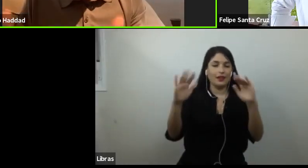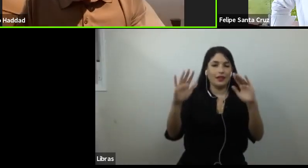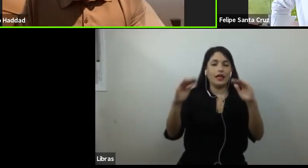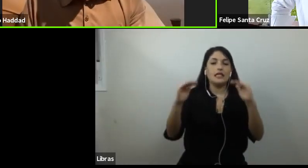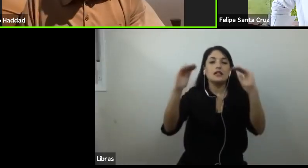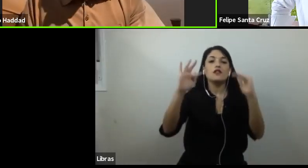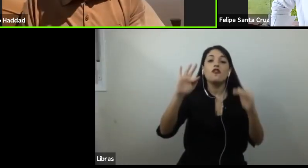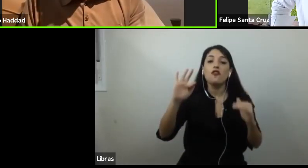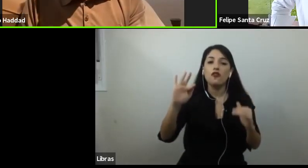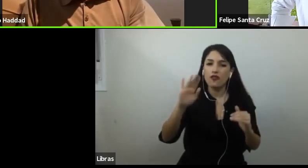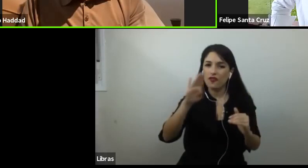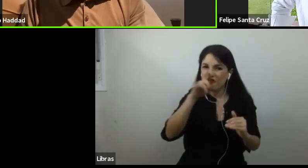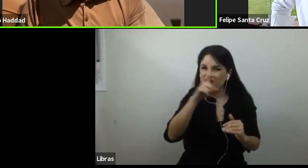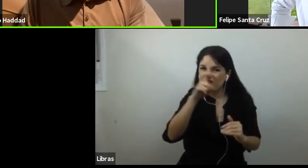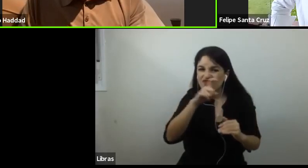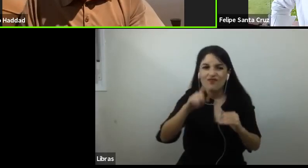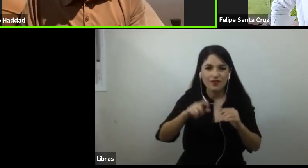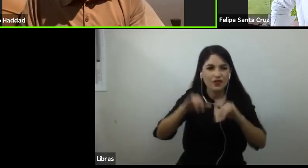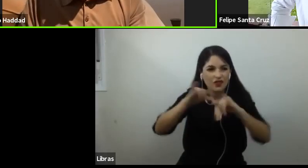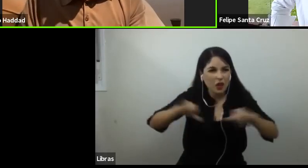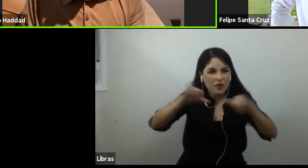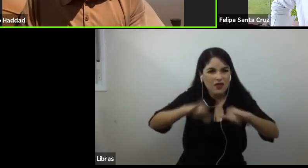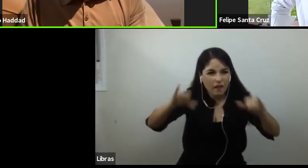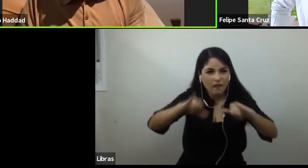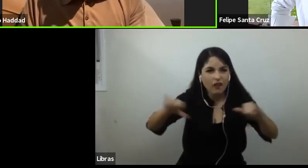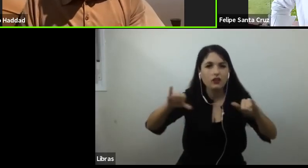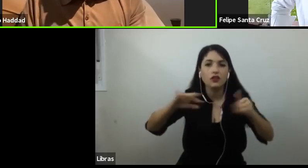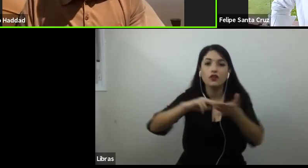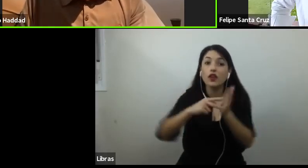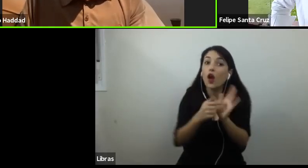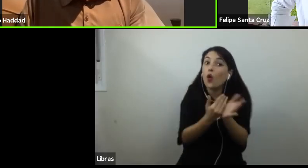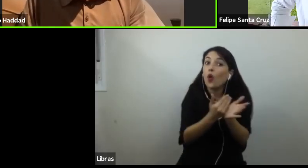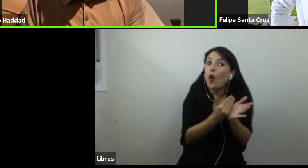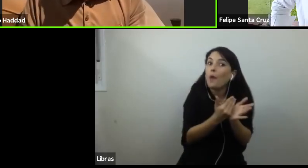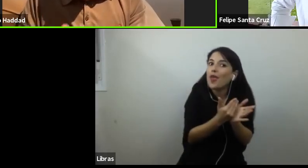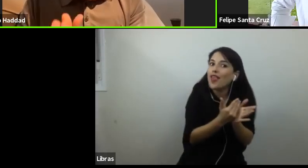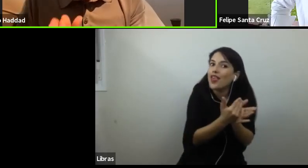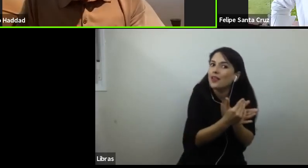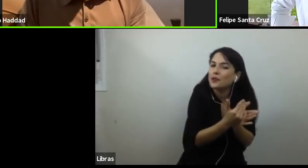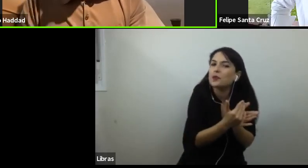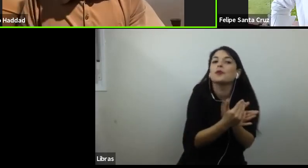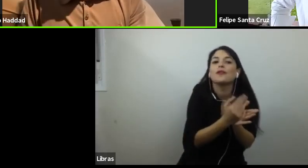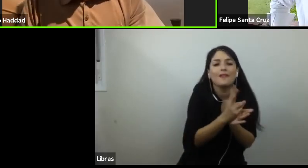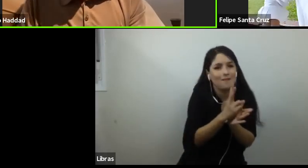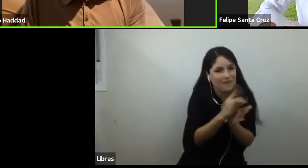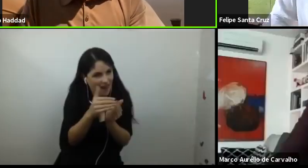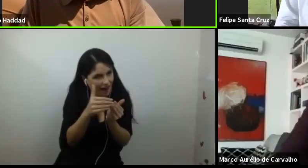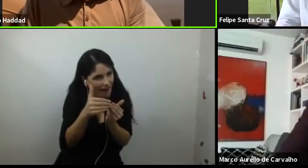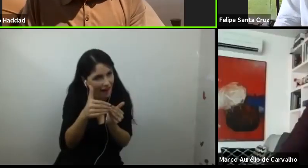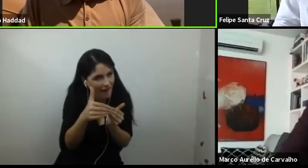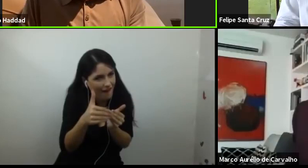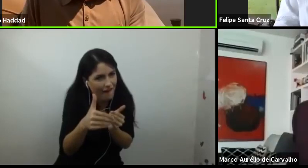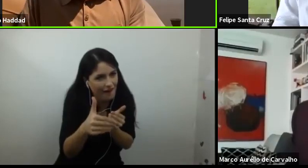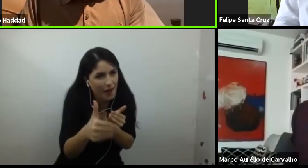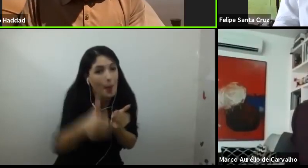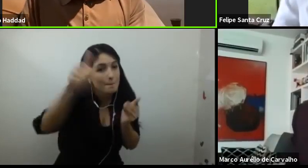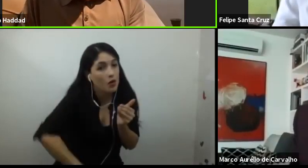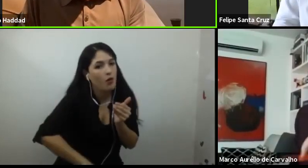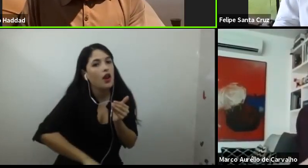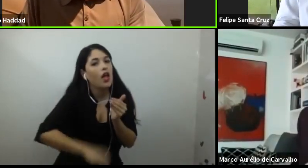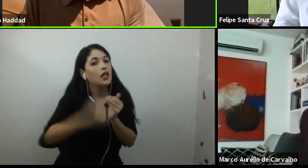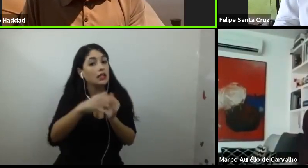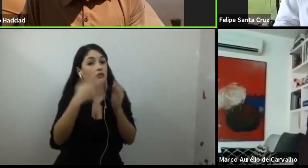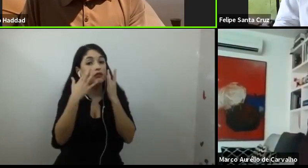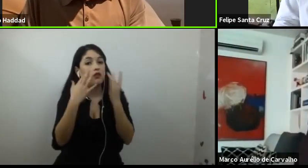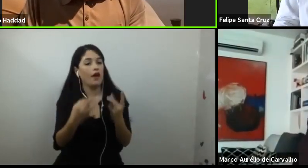projeto autoritário que está em curso no nosso país. Então, nós temos que enfrentar isso com muita determinação. Nós não podemos